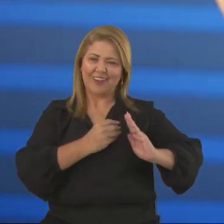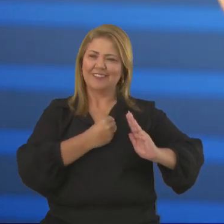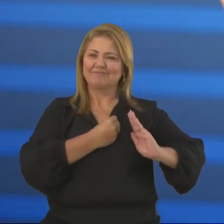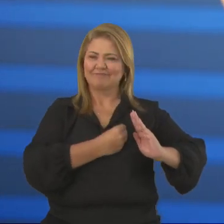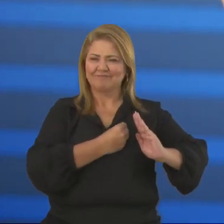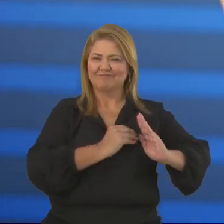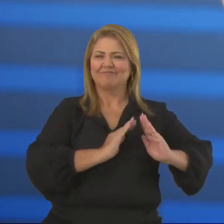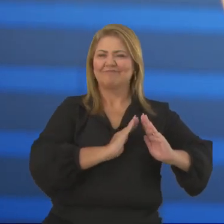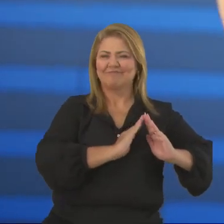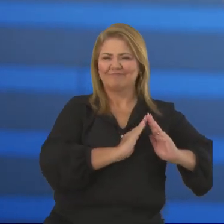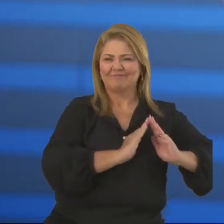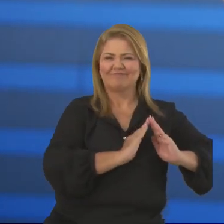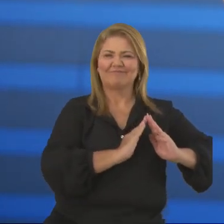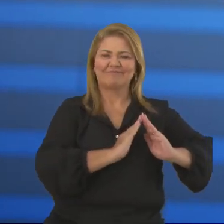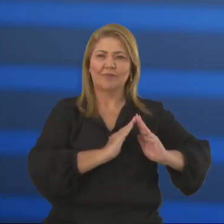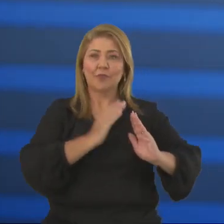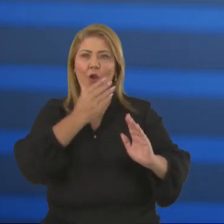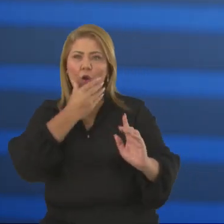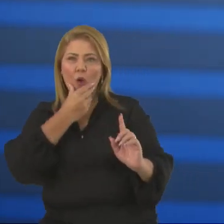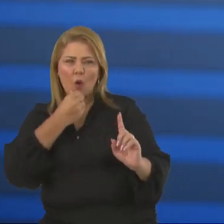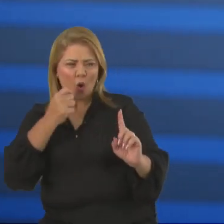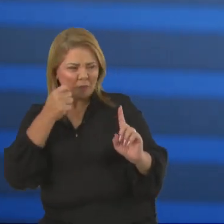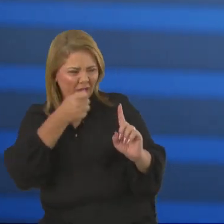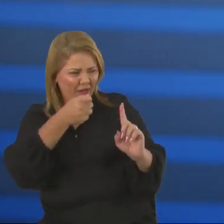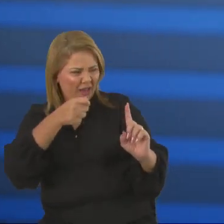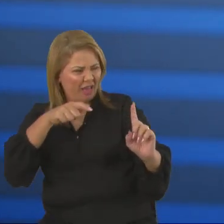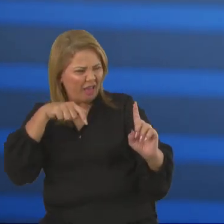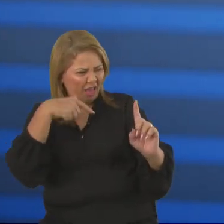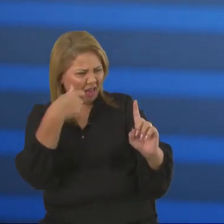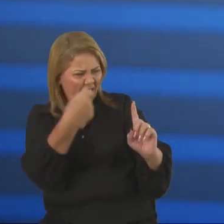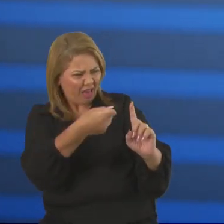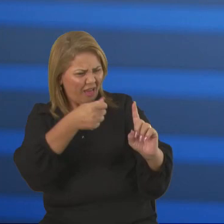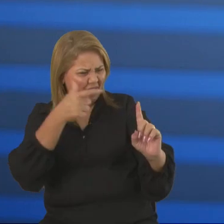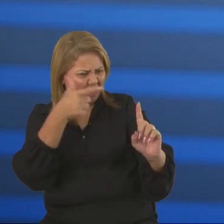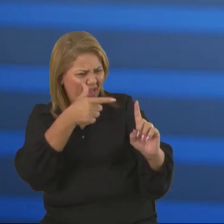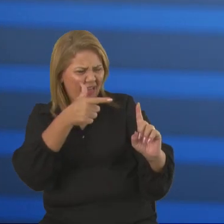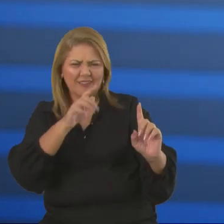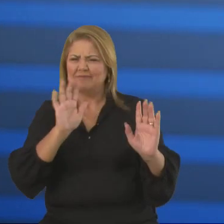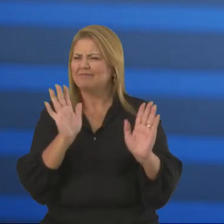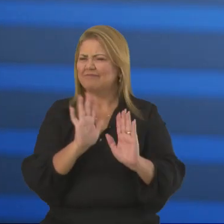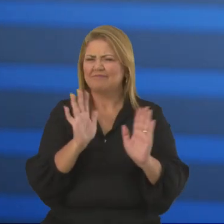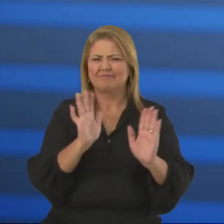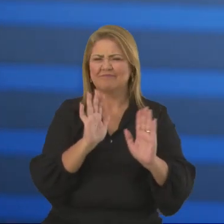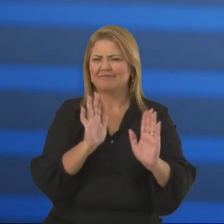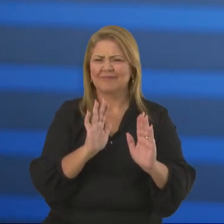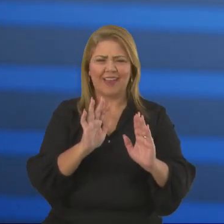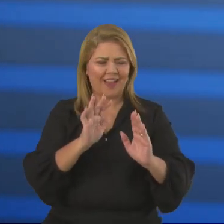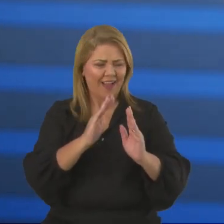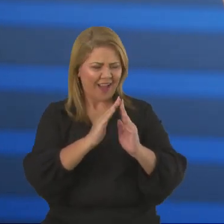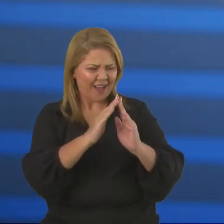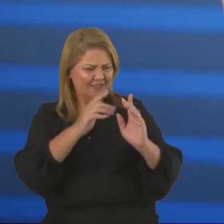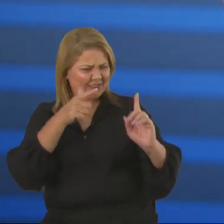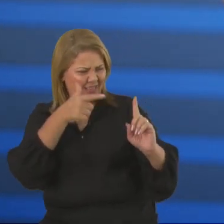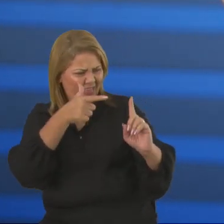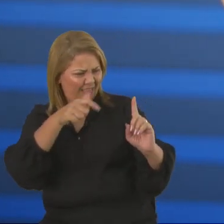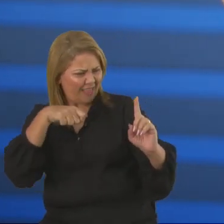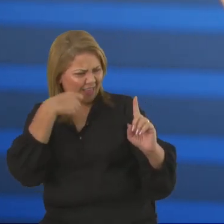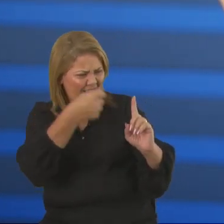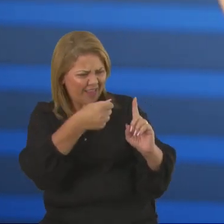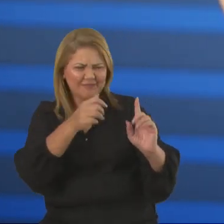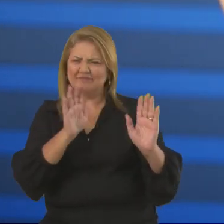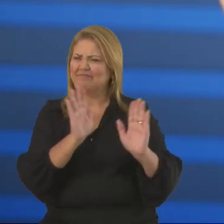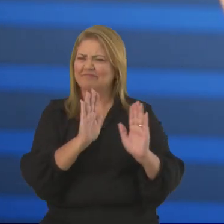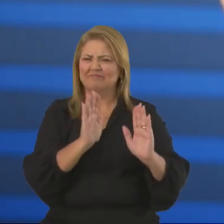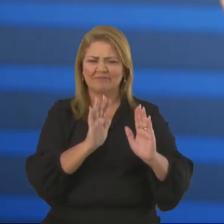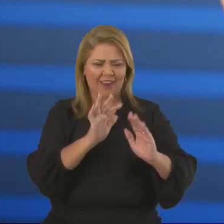homem não me define, minha casa não me define, minha carne não me define,